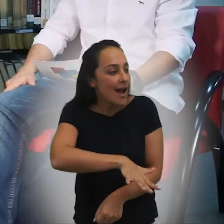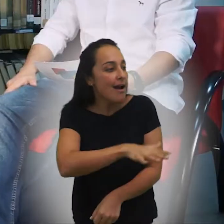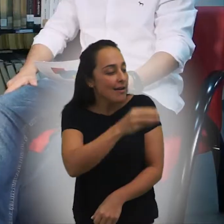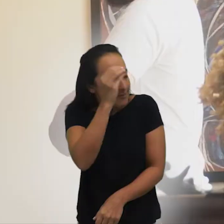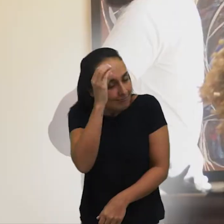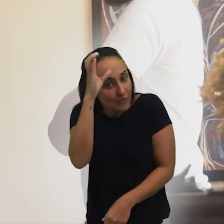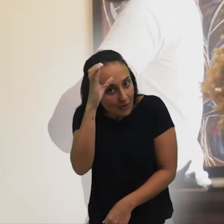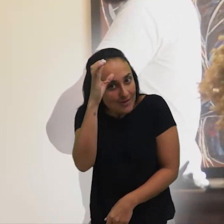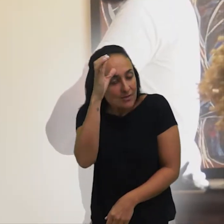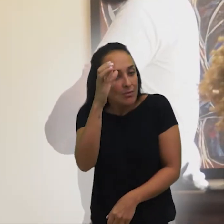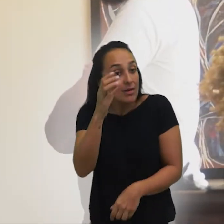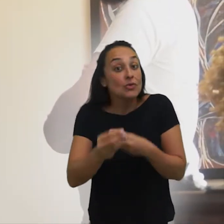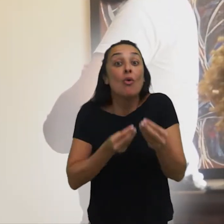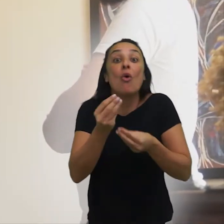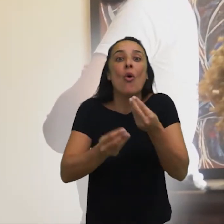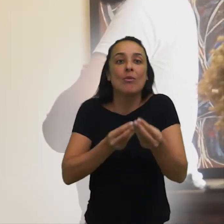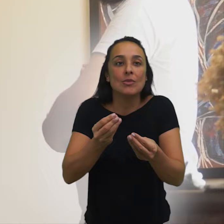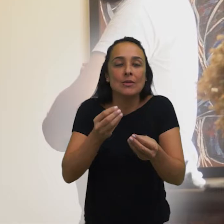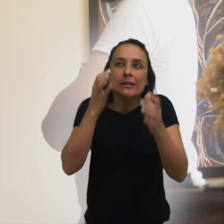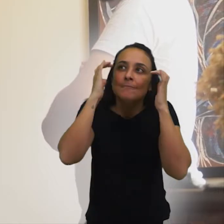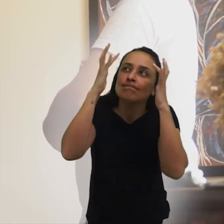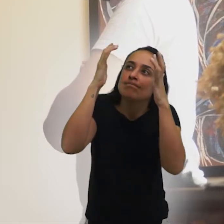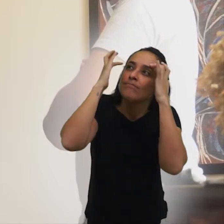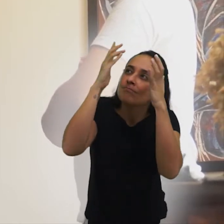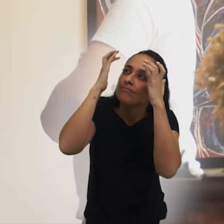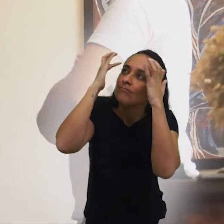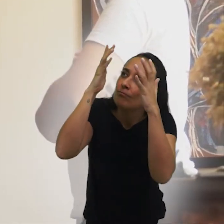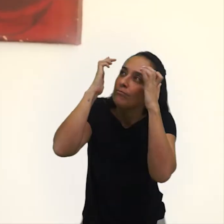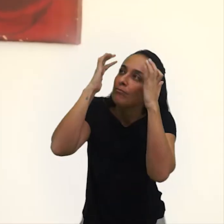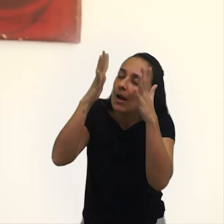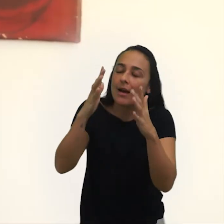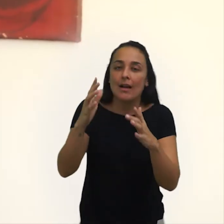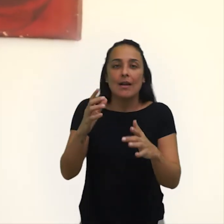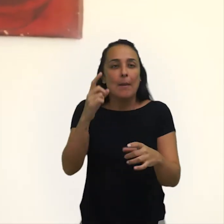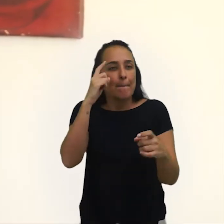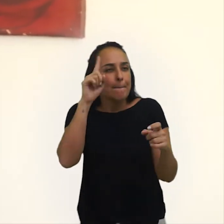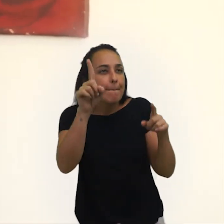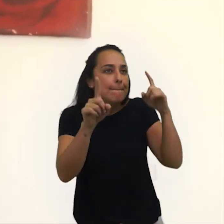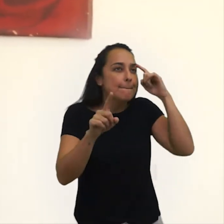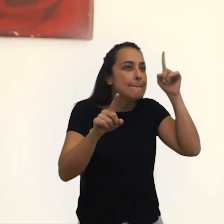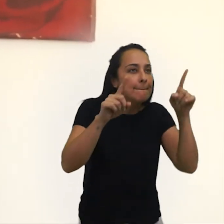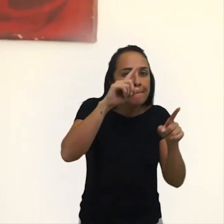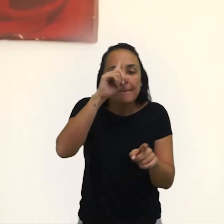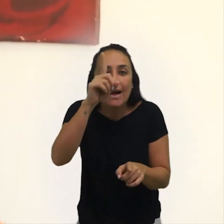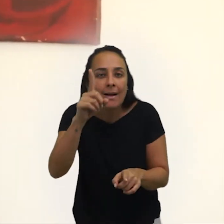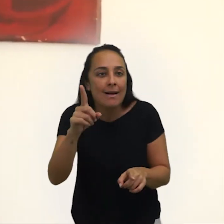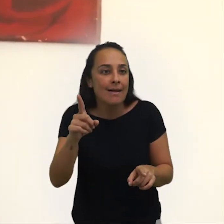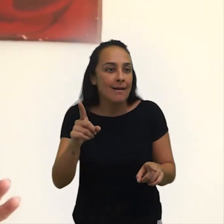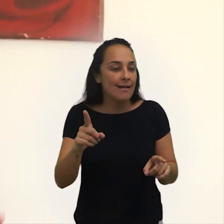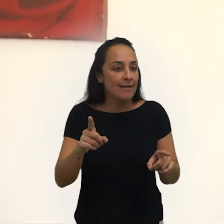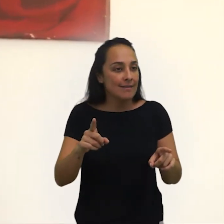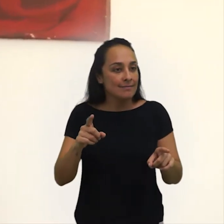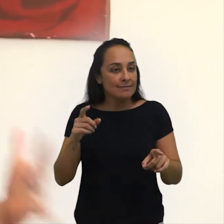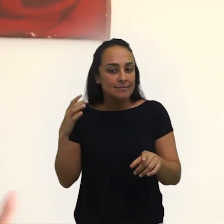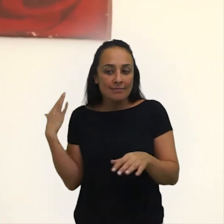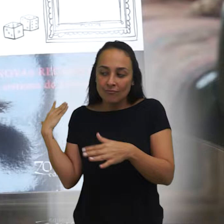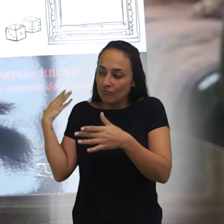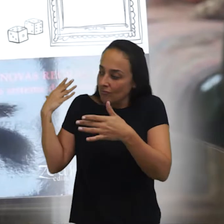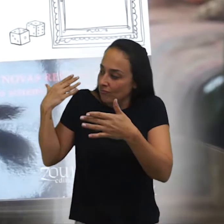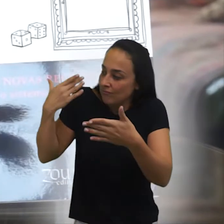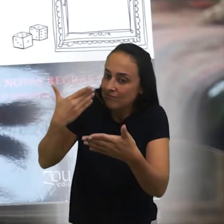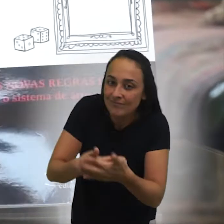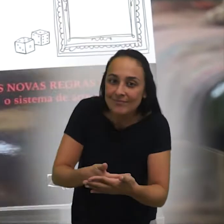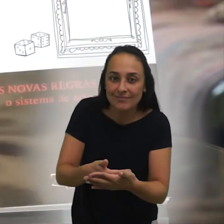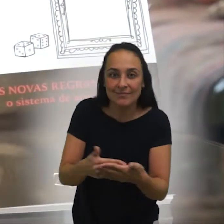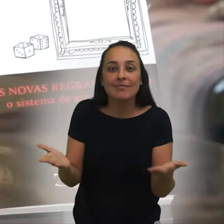de desdobramentos de conhecimentos que vão sendo acumulados, que vão sendo sistematizados, e é nesse sentido que então que a